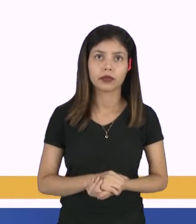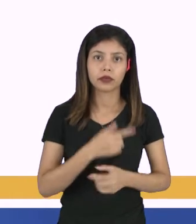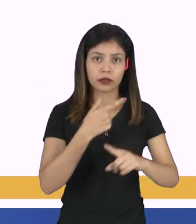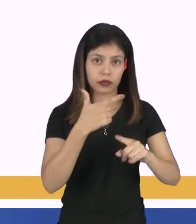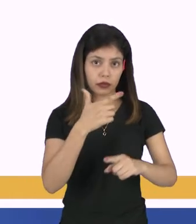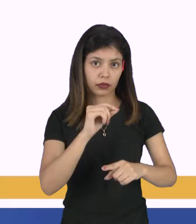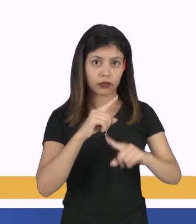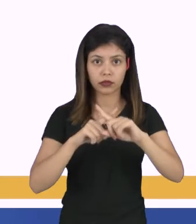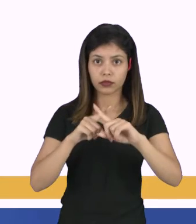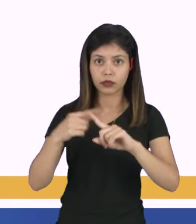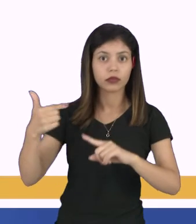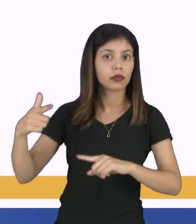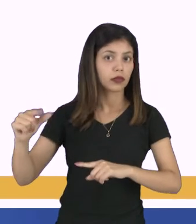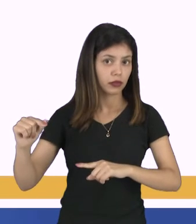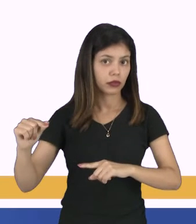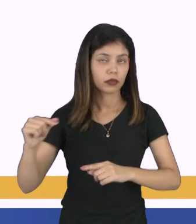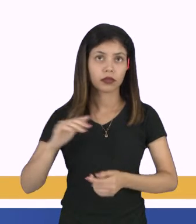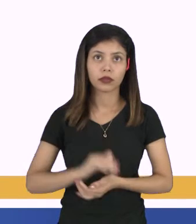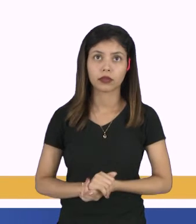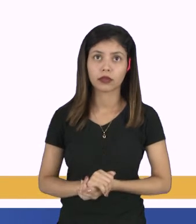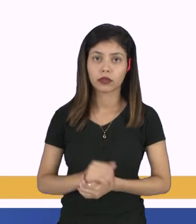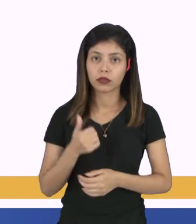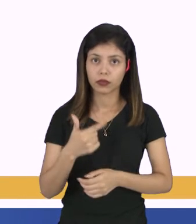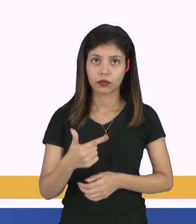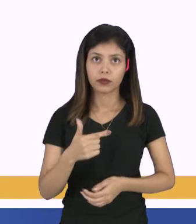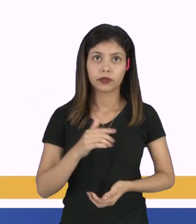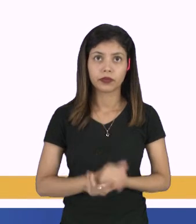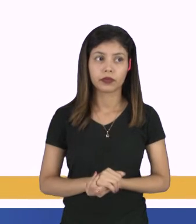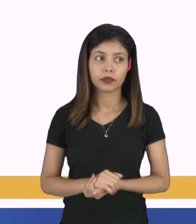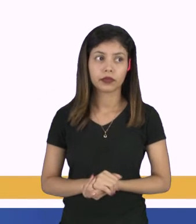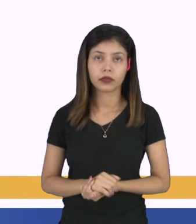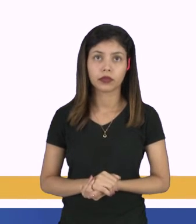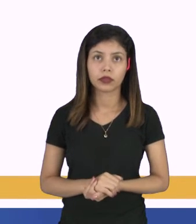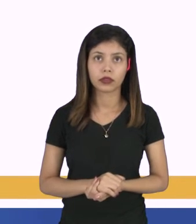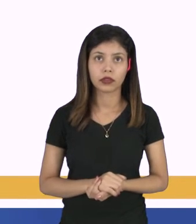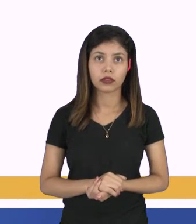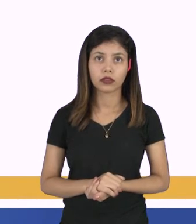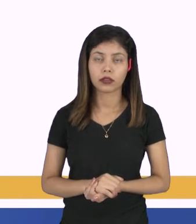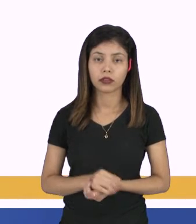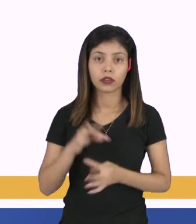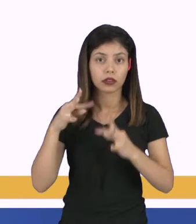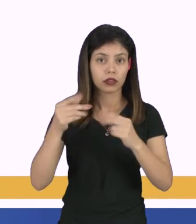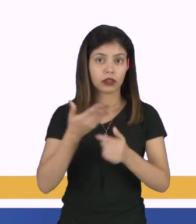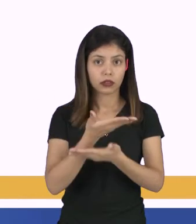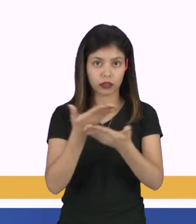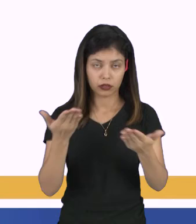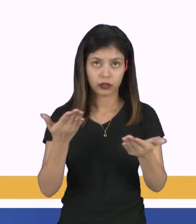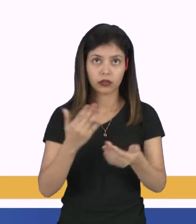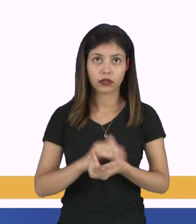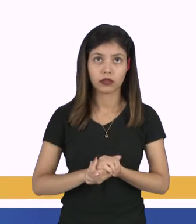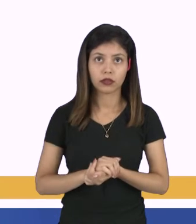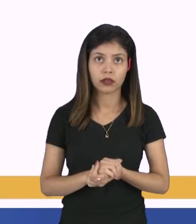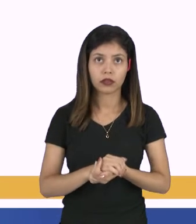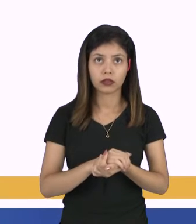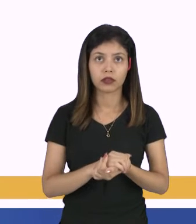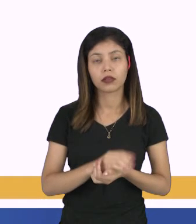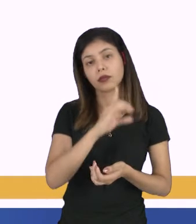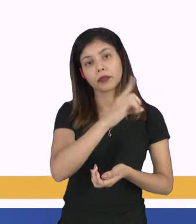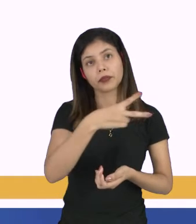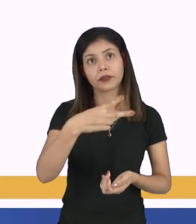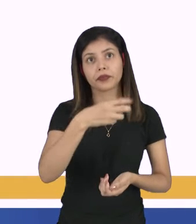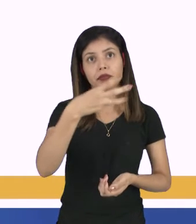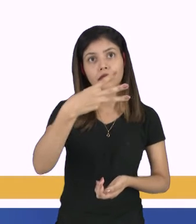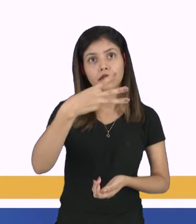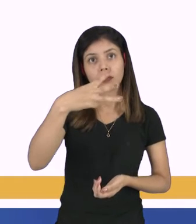Então, fica 20 multiplicado por 17 sobre 2, ok? Isso, né, implica que o valor de D